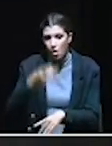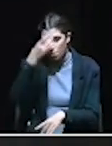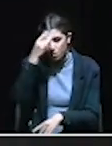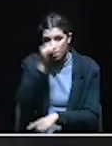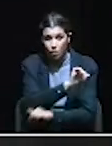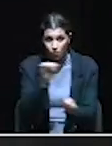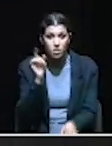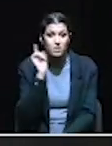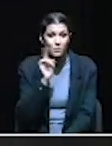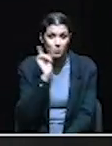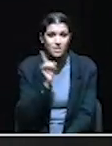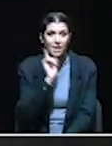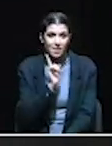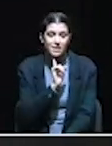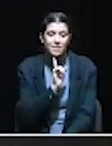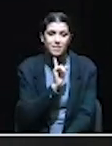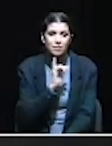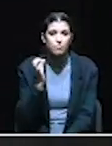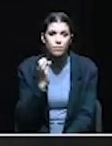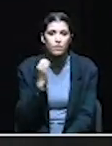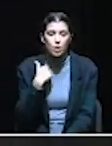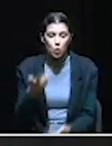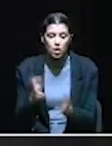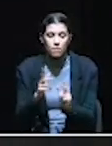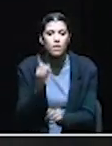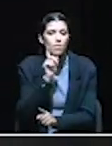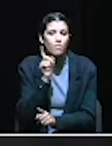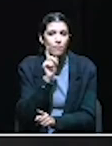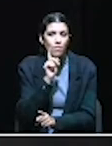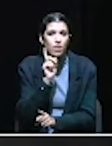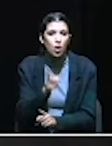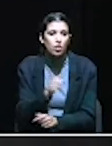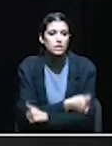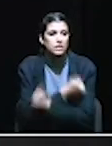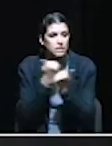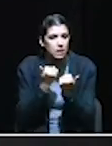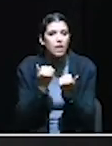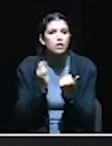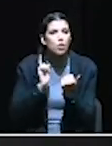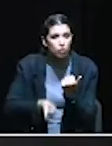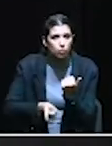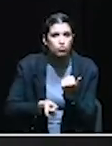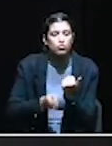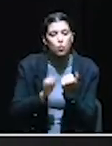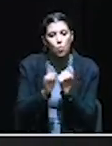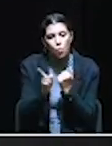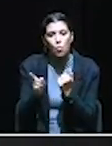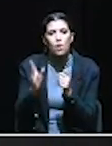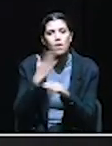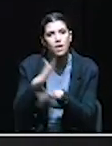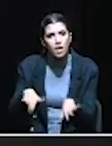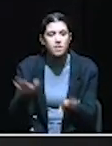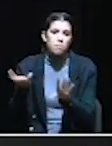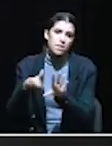muito importante. E por isso, e é uma das coisas que o Livre defende muito, é que as cidades sejam construídas também pelas crianças. E por